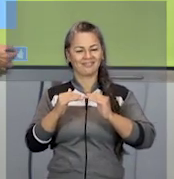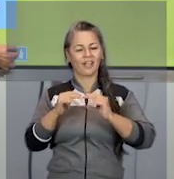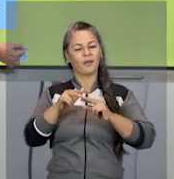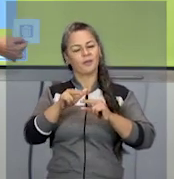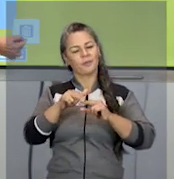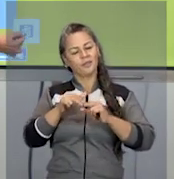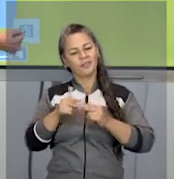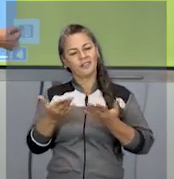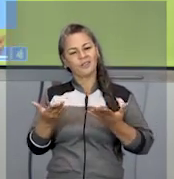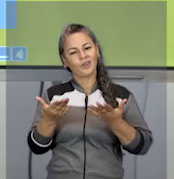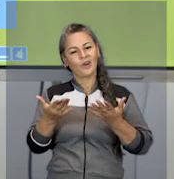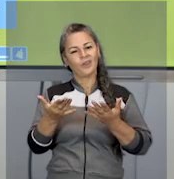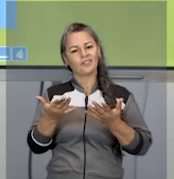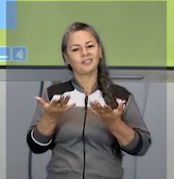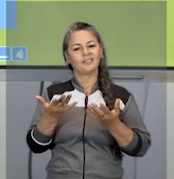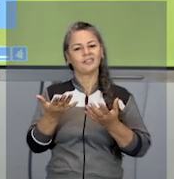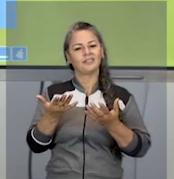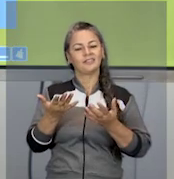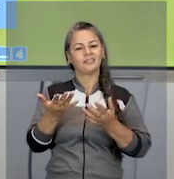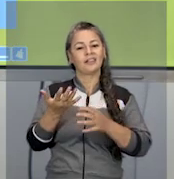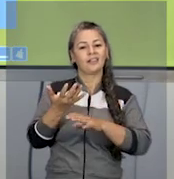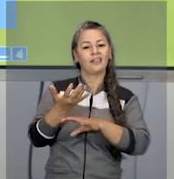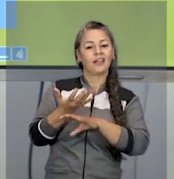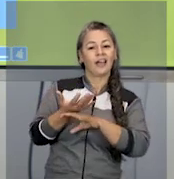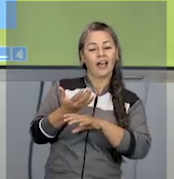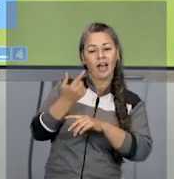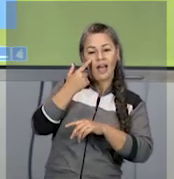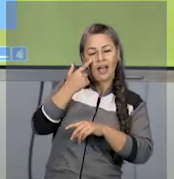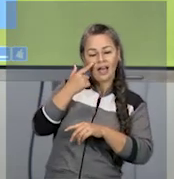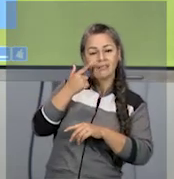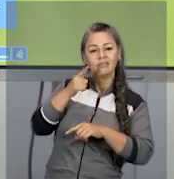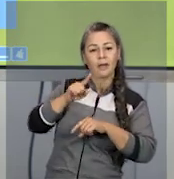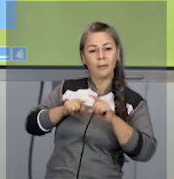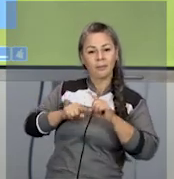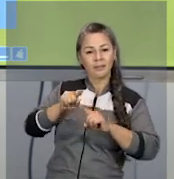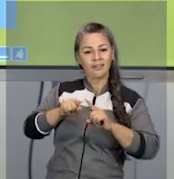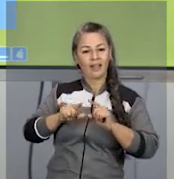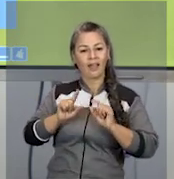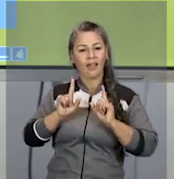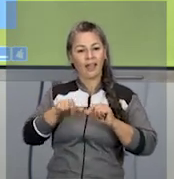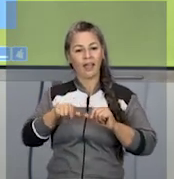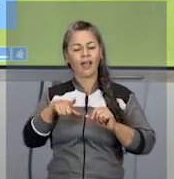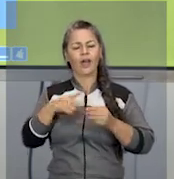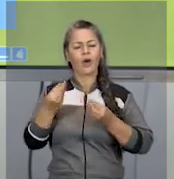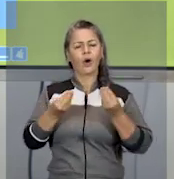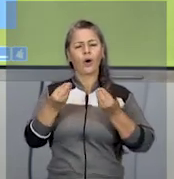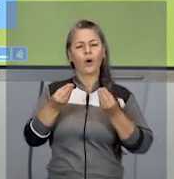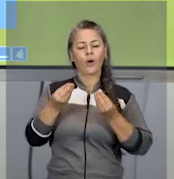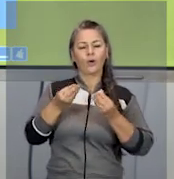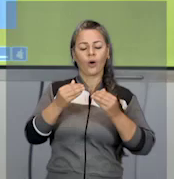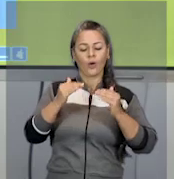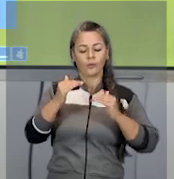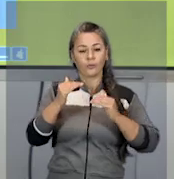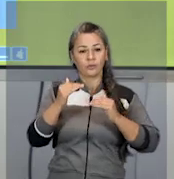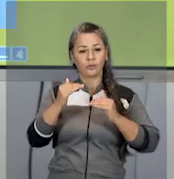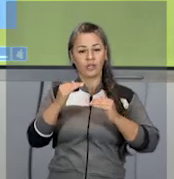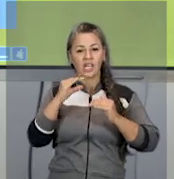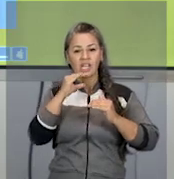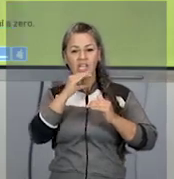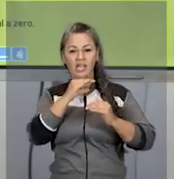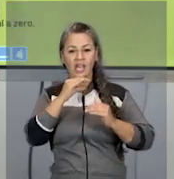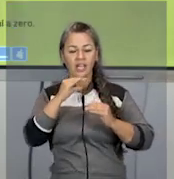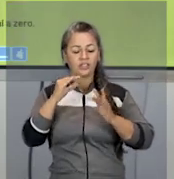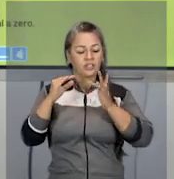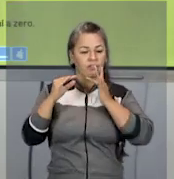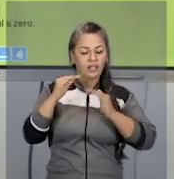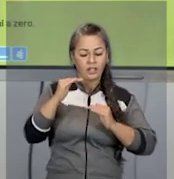de hoje, entender como funcionarão essas trocas de calor aqui no nosso conteúdo. Vamos